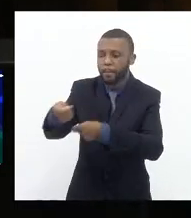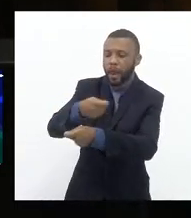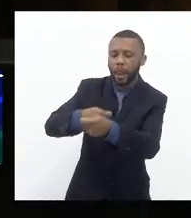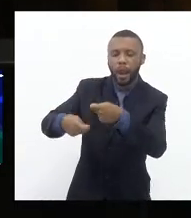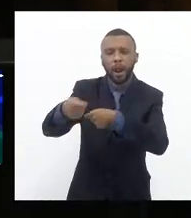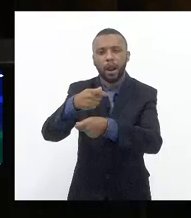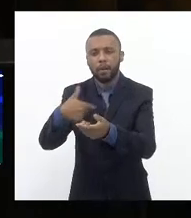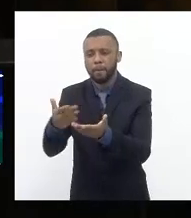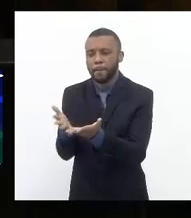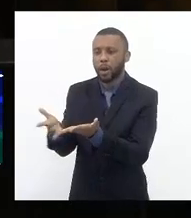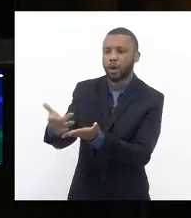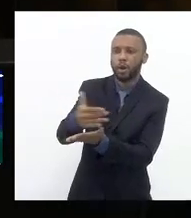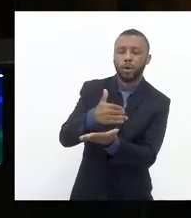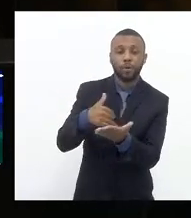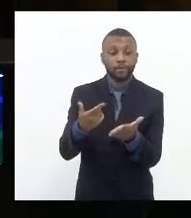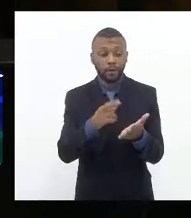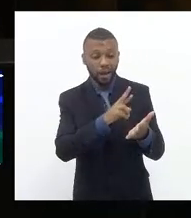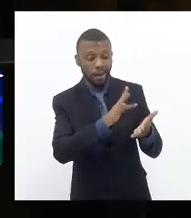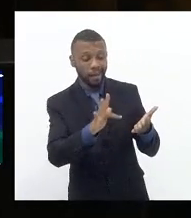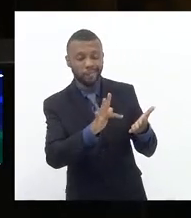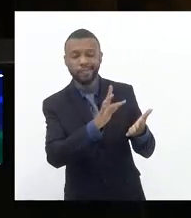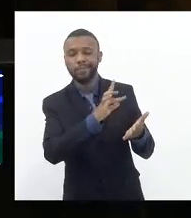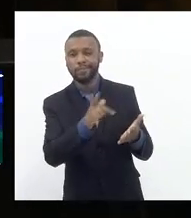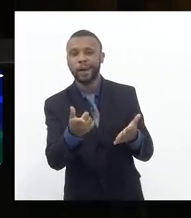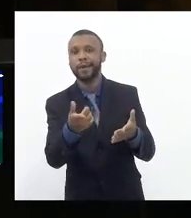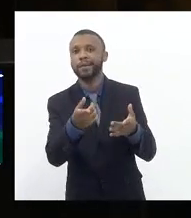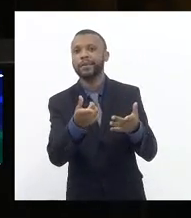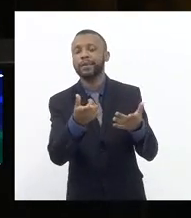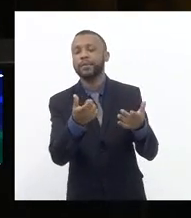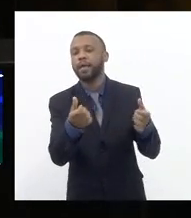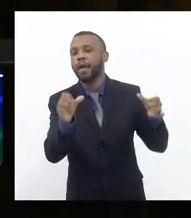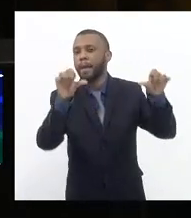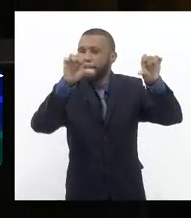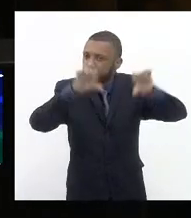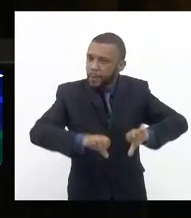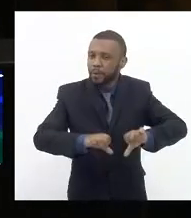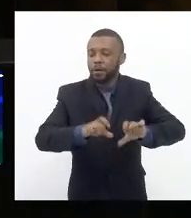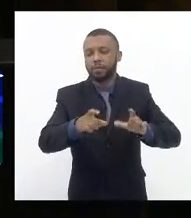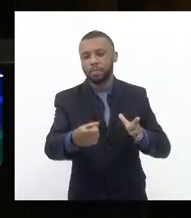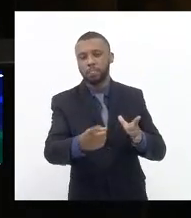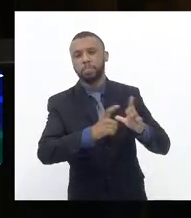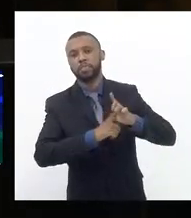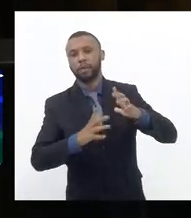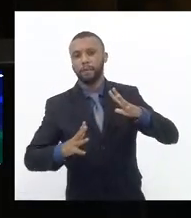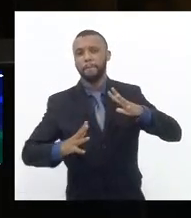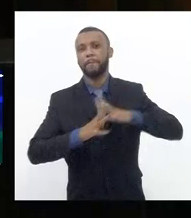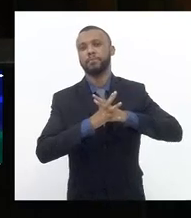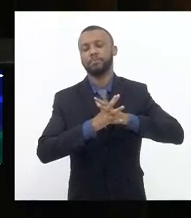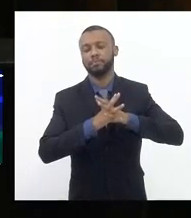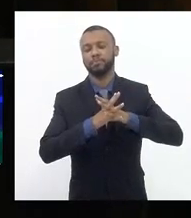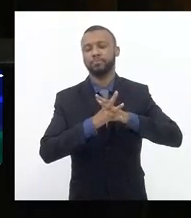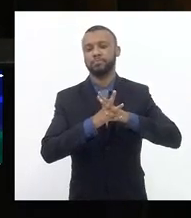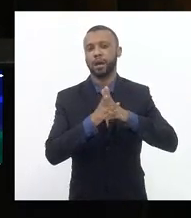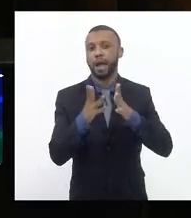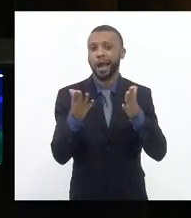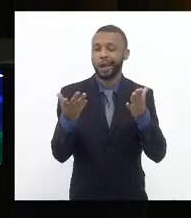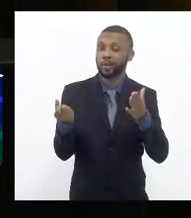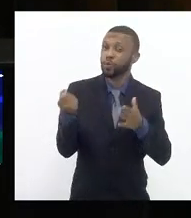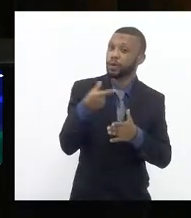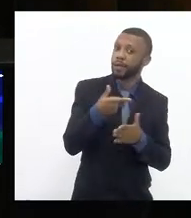vai sair do regime de recuperação fiscal pior, mais dilacerado do que está entrando agora. E como é que vai